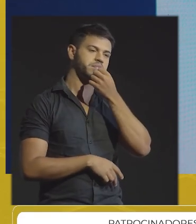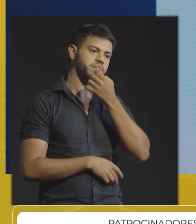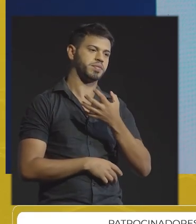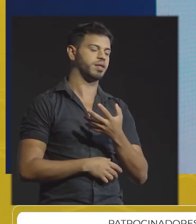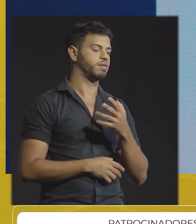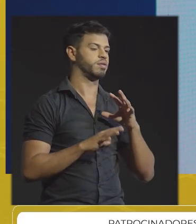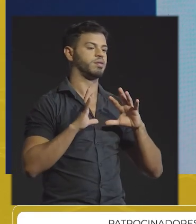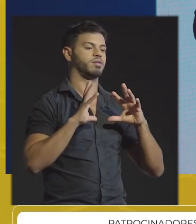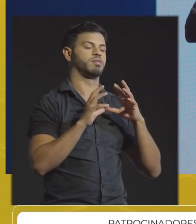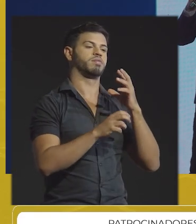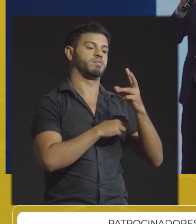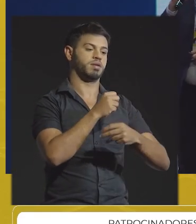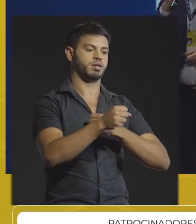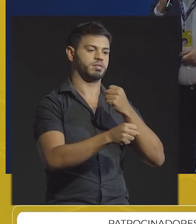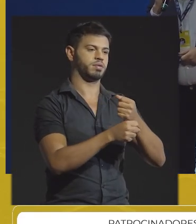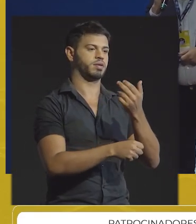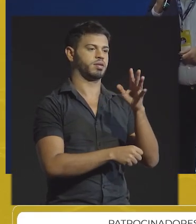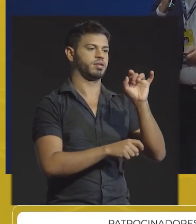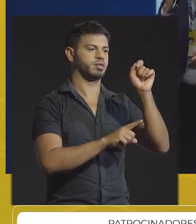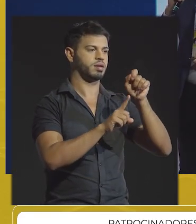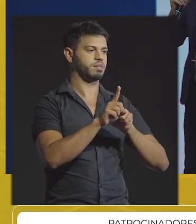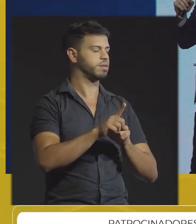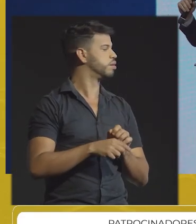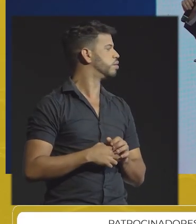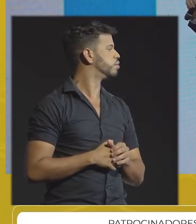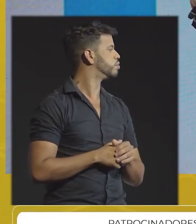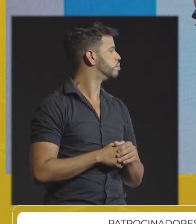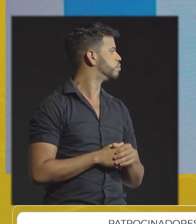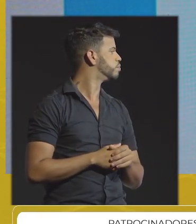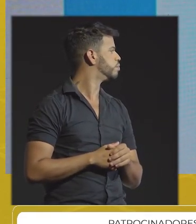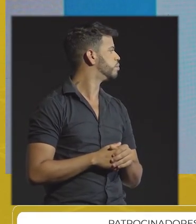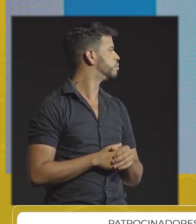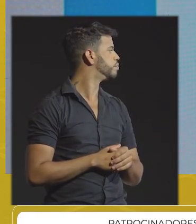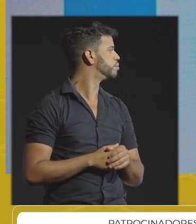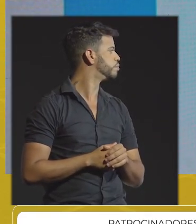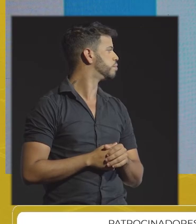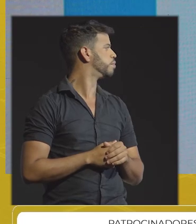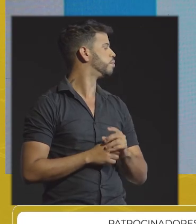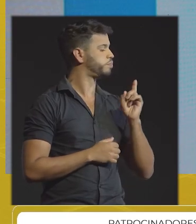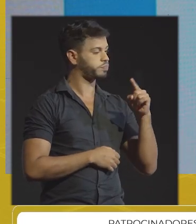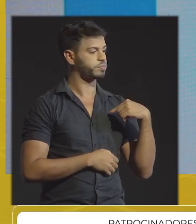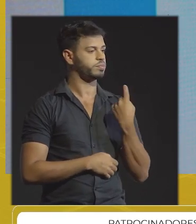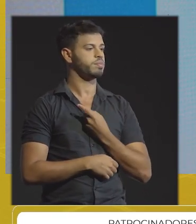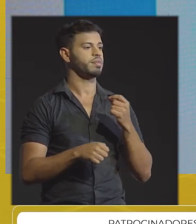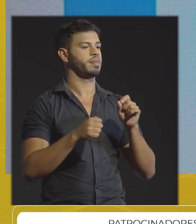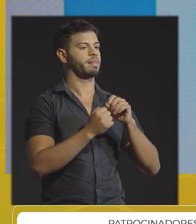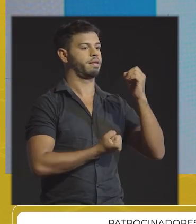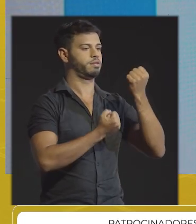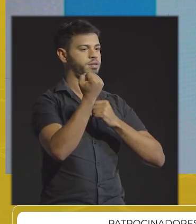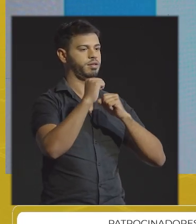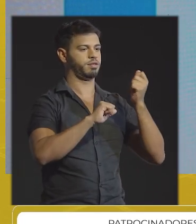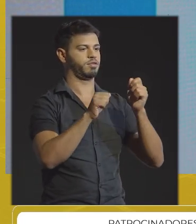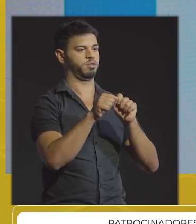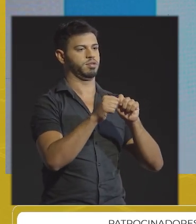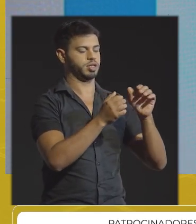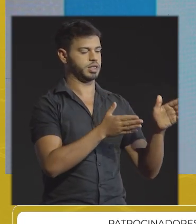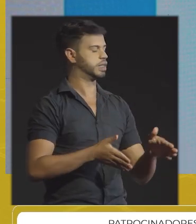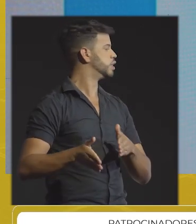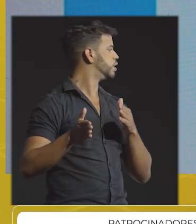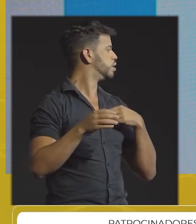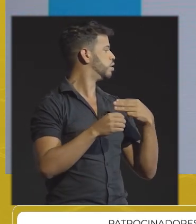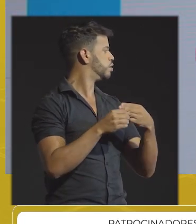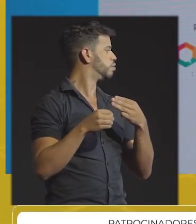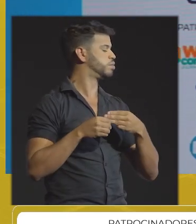aqui de 4 anos e 10 meses né também estamos fazendo uma usina de autoprodução remota no